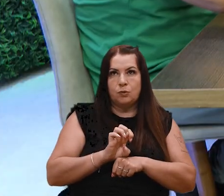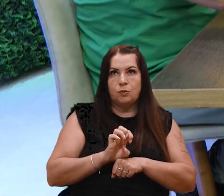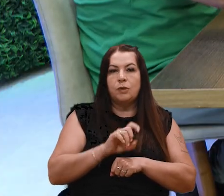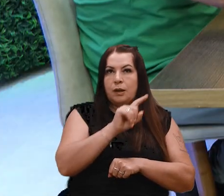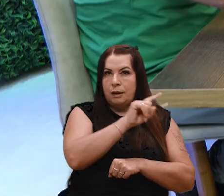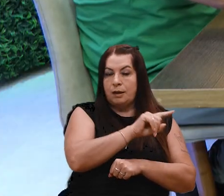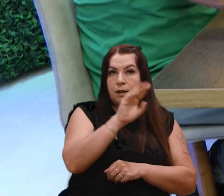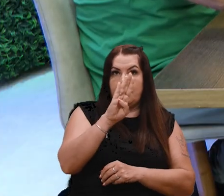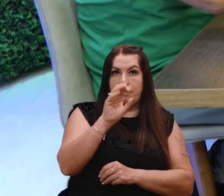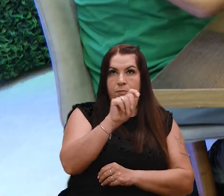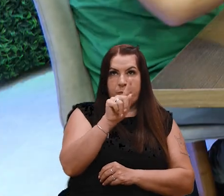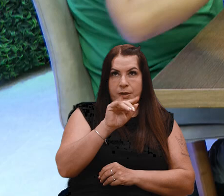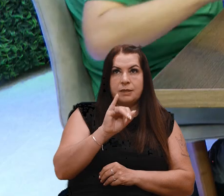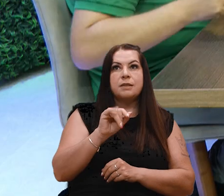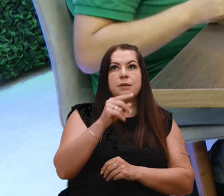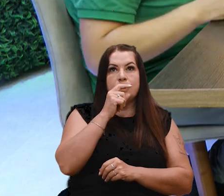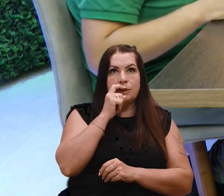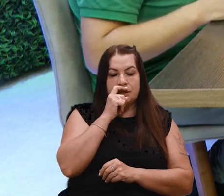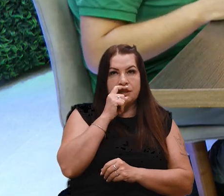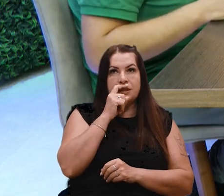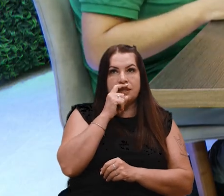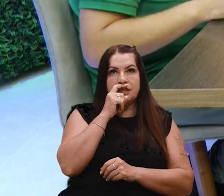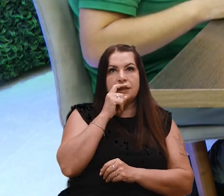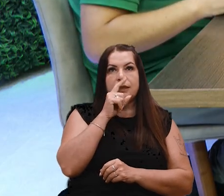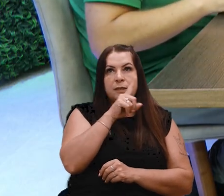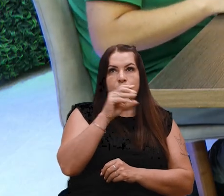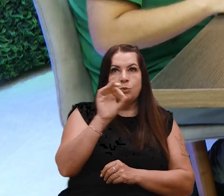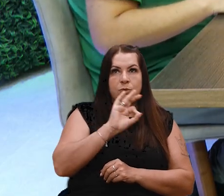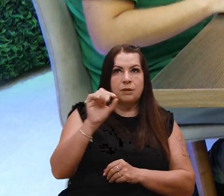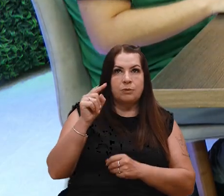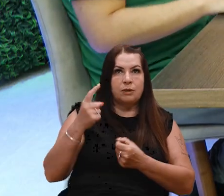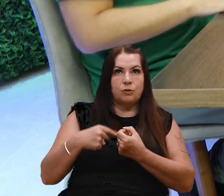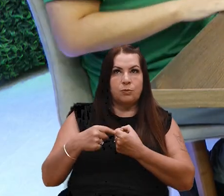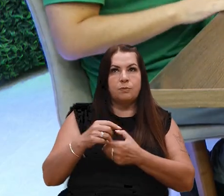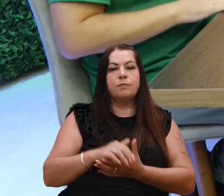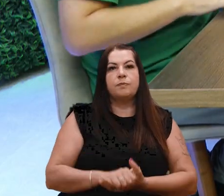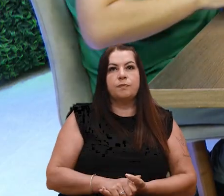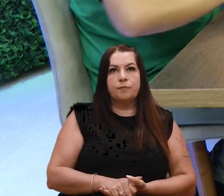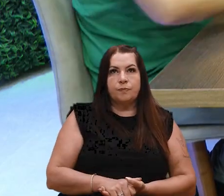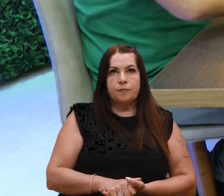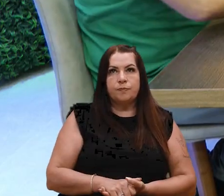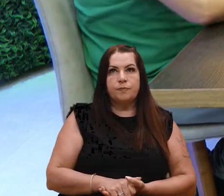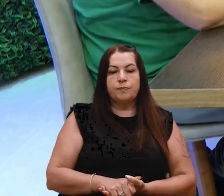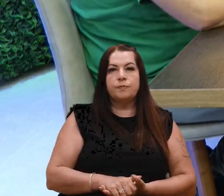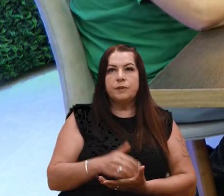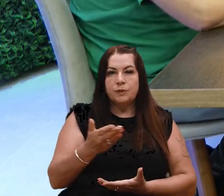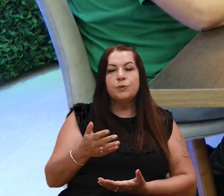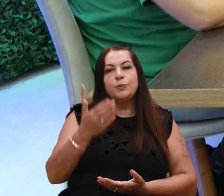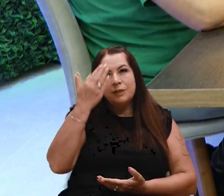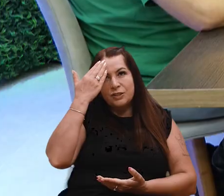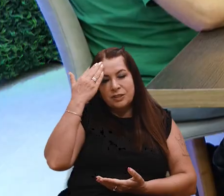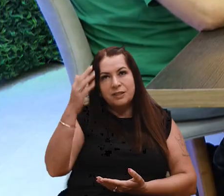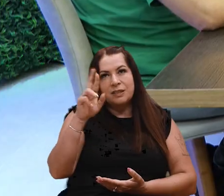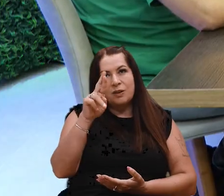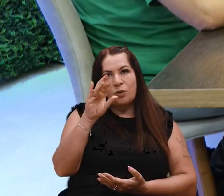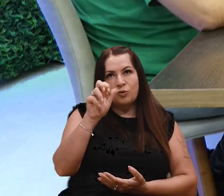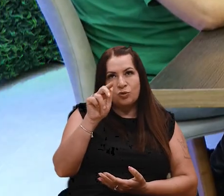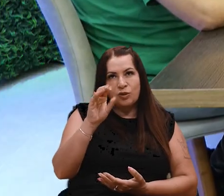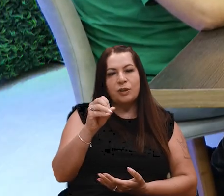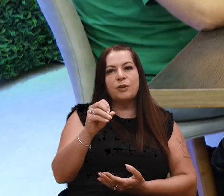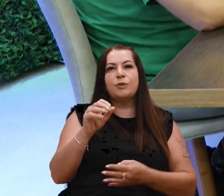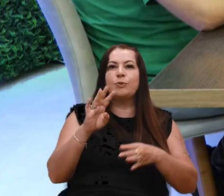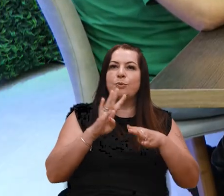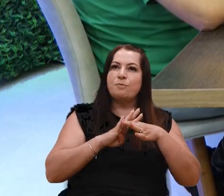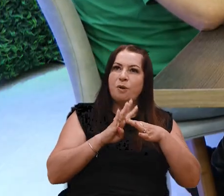da Bazei, do governo Sartori, foi com recursos 100% do município. Tá, certo. Rogério, gostaria de agradecer a participação, o Mob